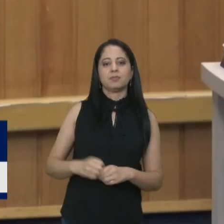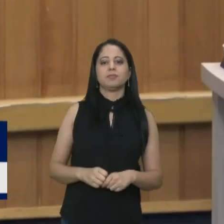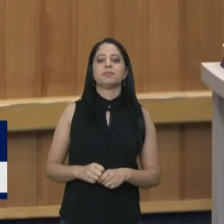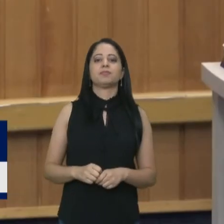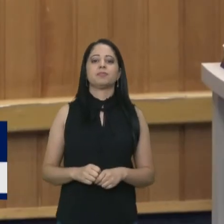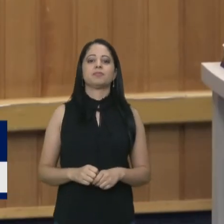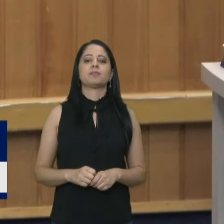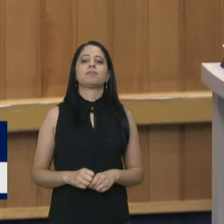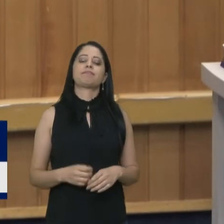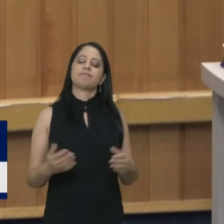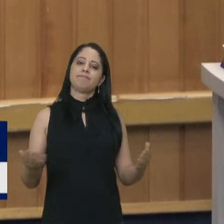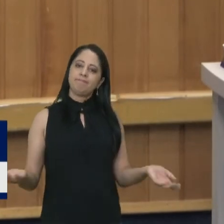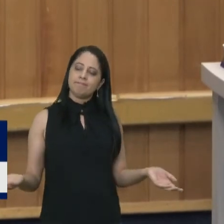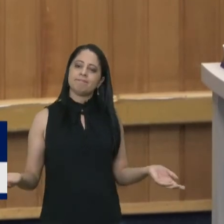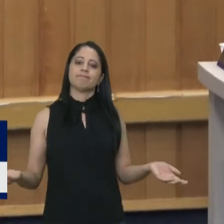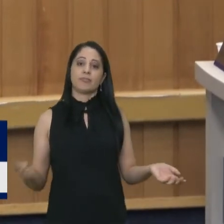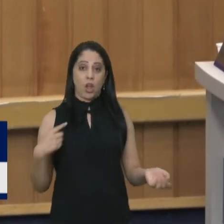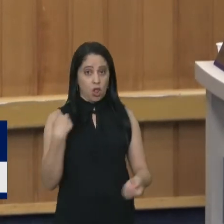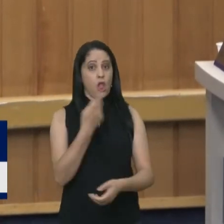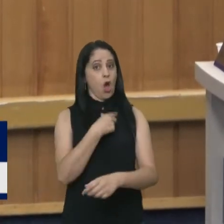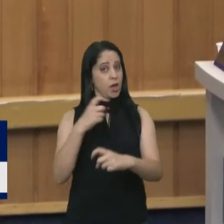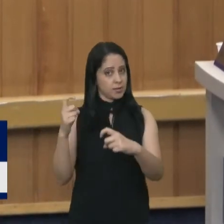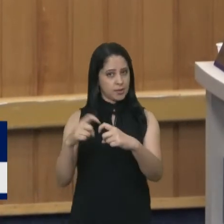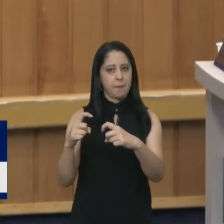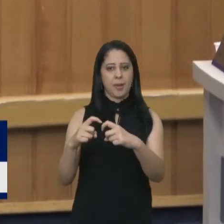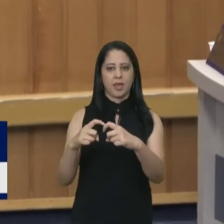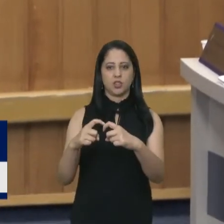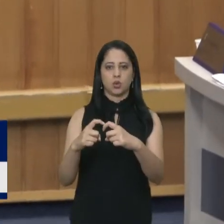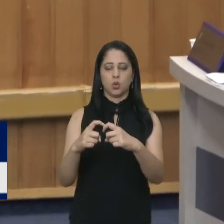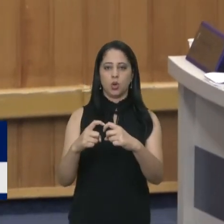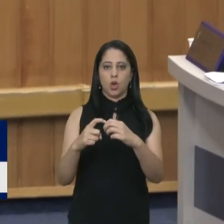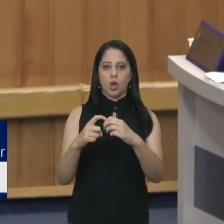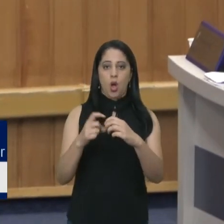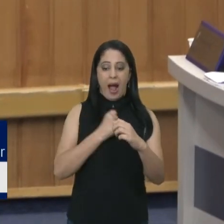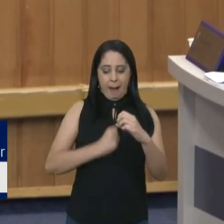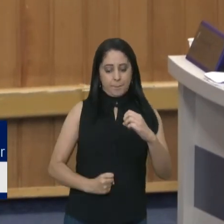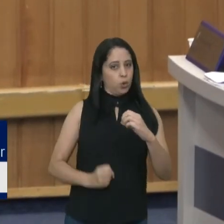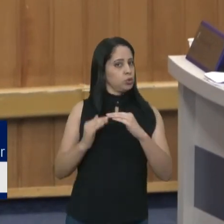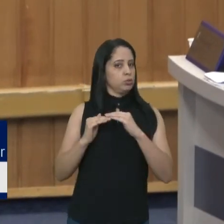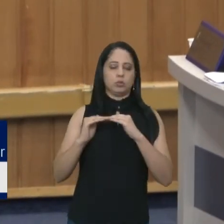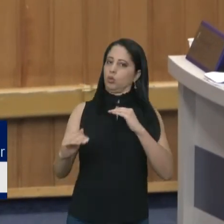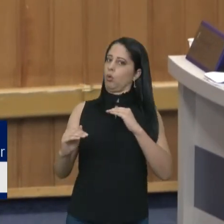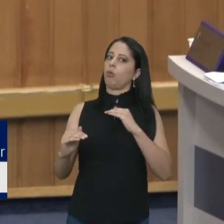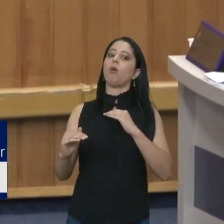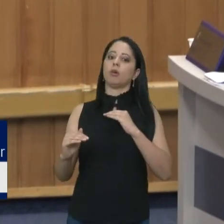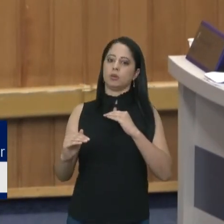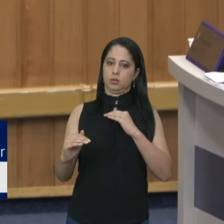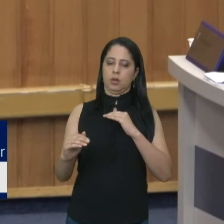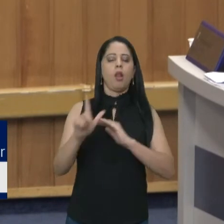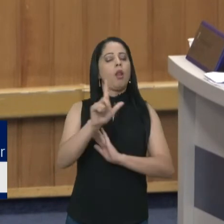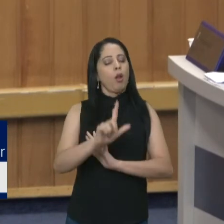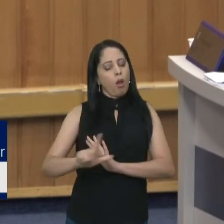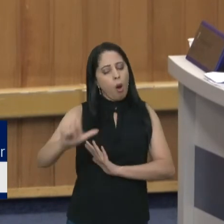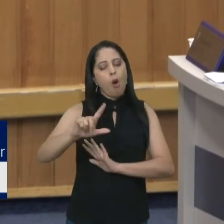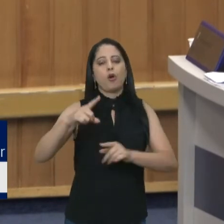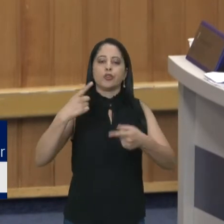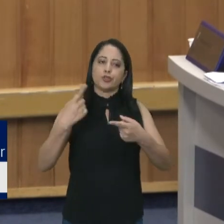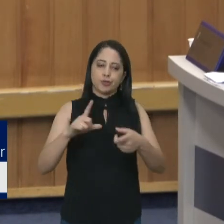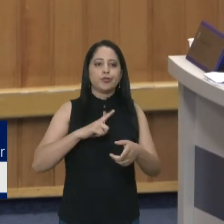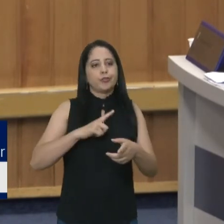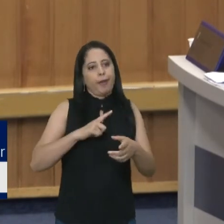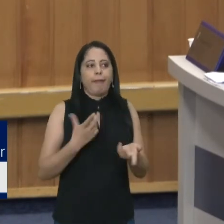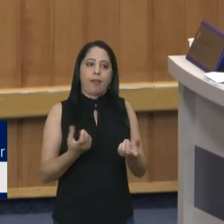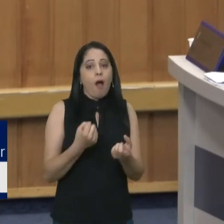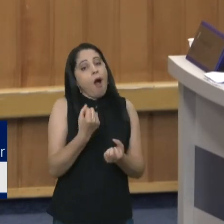Presidente, nós, né, médicos, nós somos contra o aborto, óbvio. Existe a justiça, que tem alguns casos que